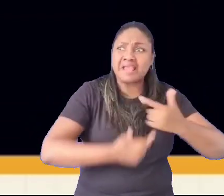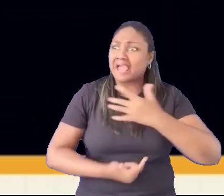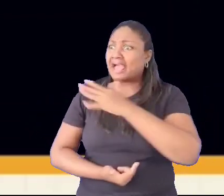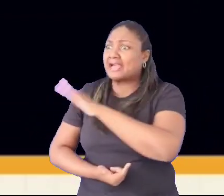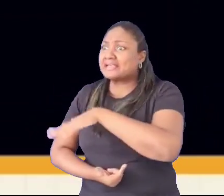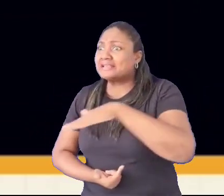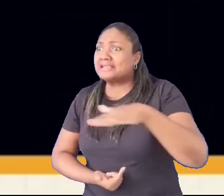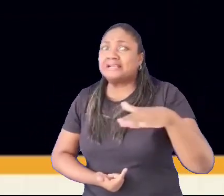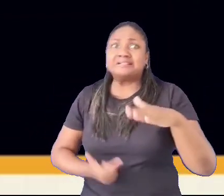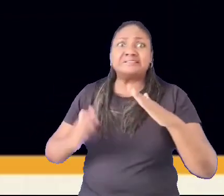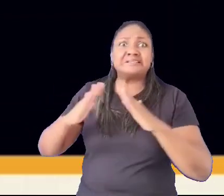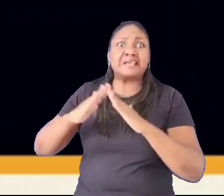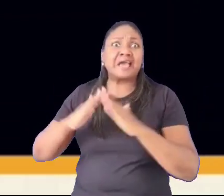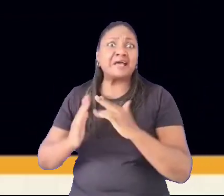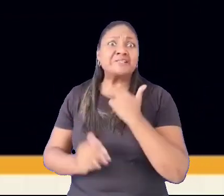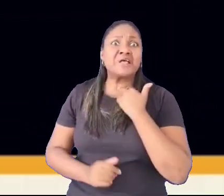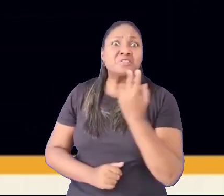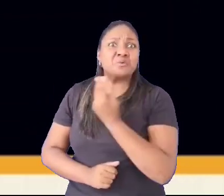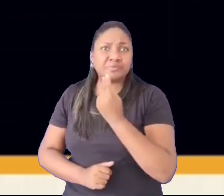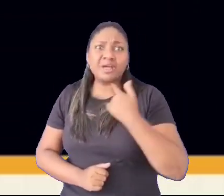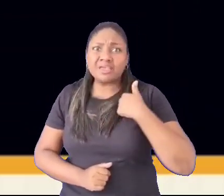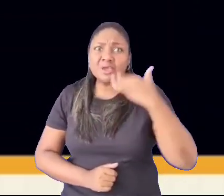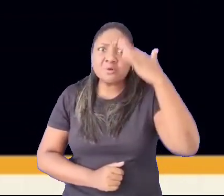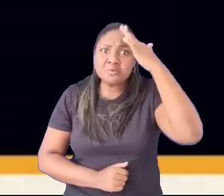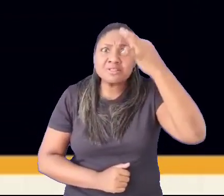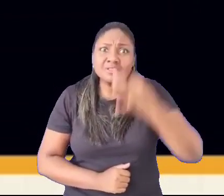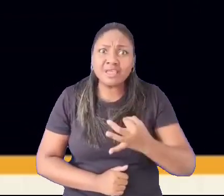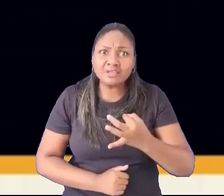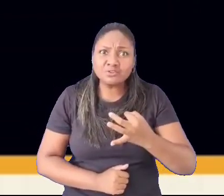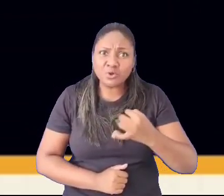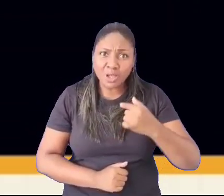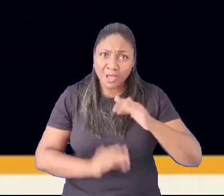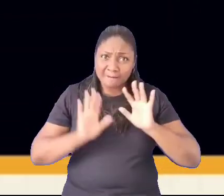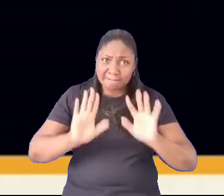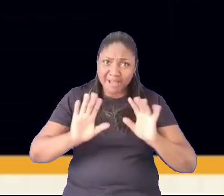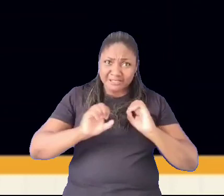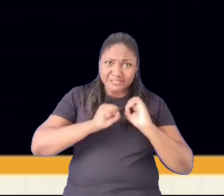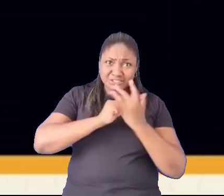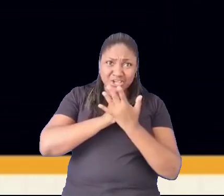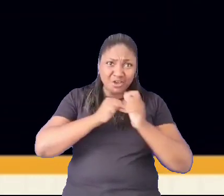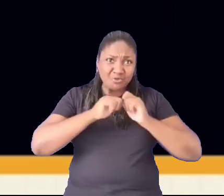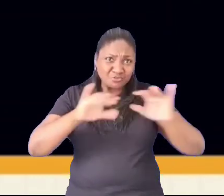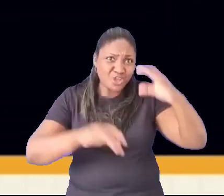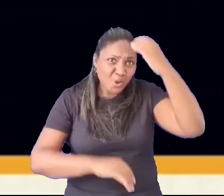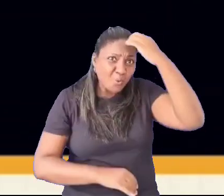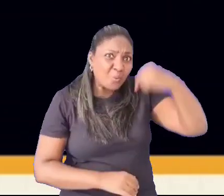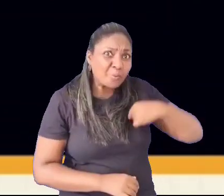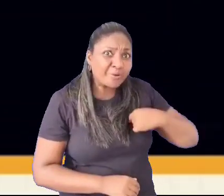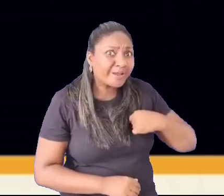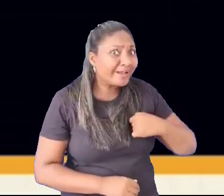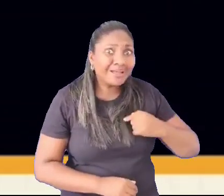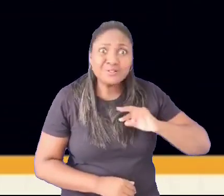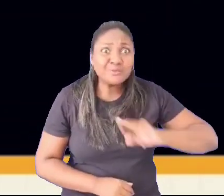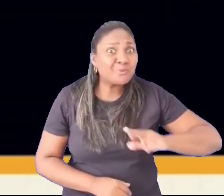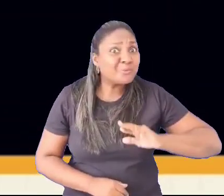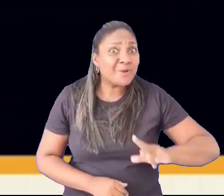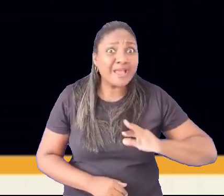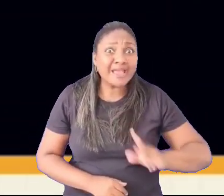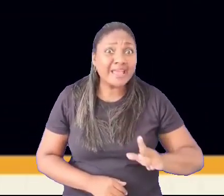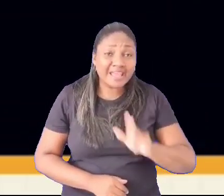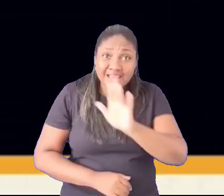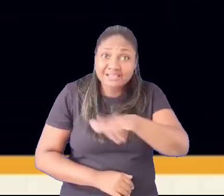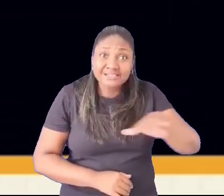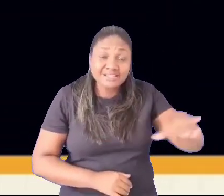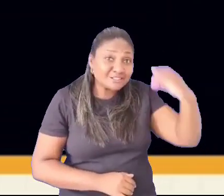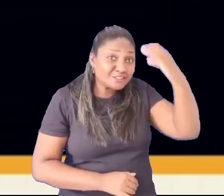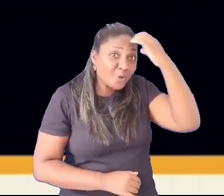deixar. Eu entendo tudo isso, mas eu não sou culpada da pandemia. As crianças não têm culpa, nem as professoras. Nós